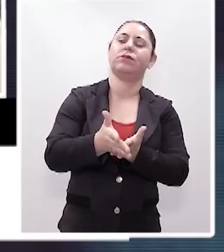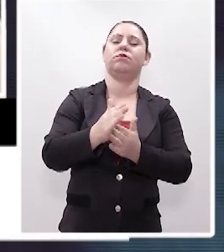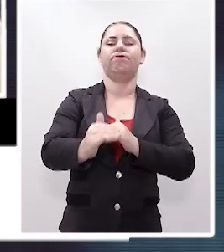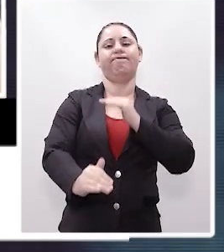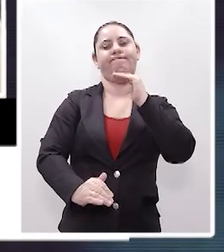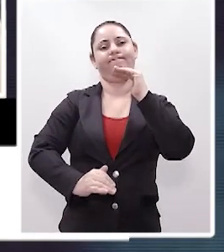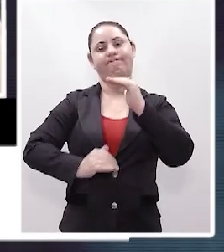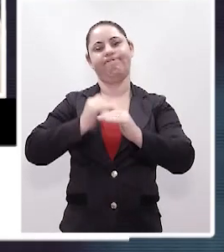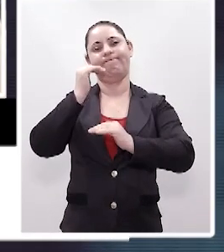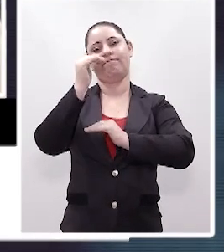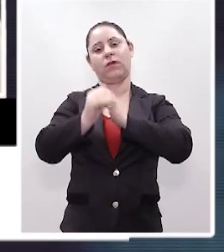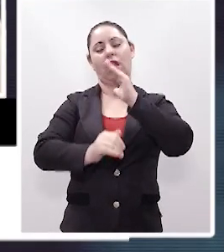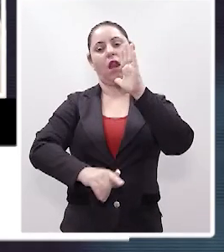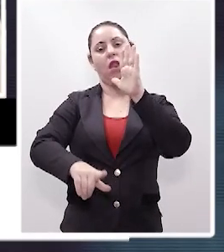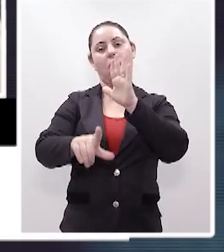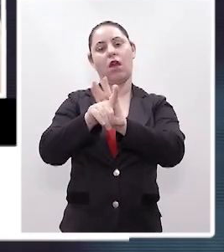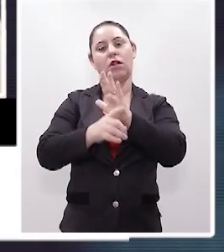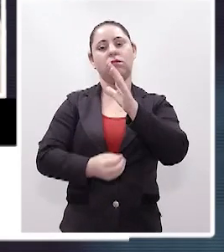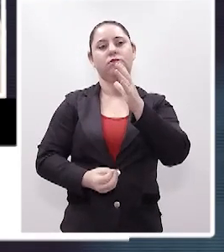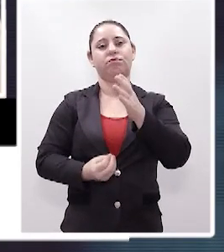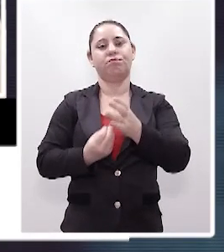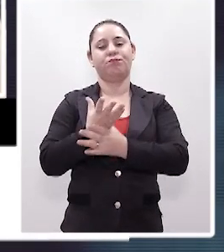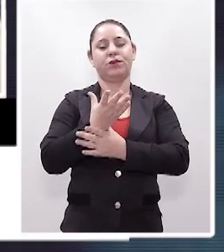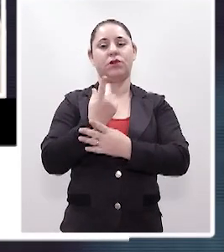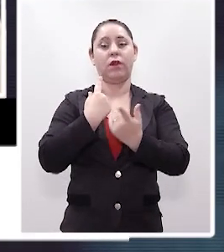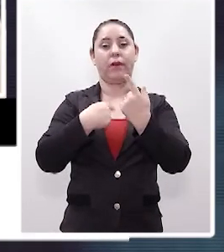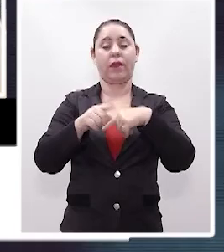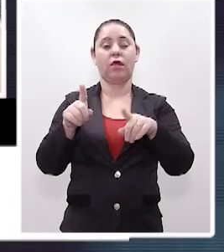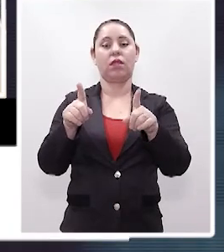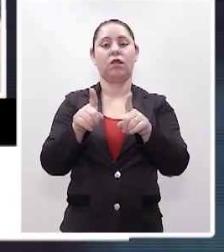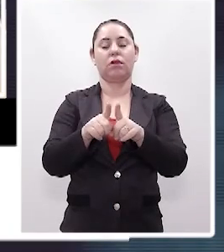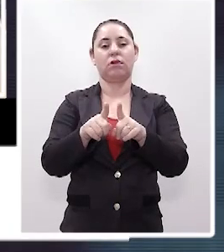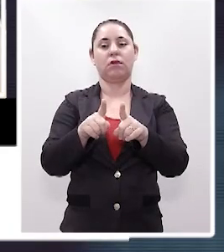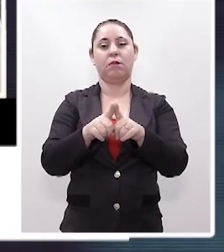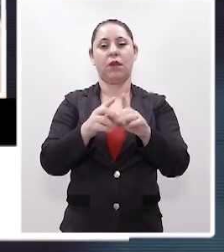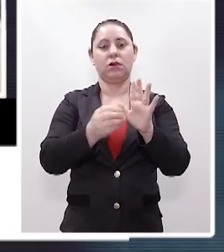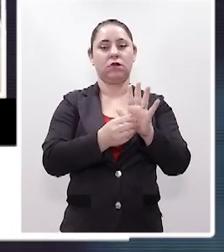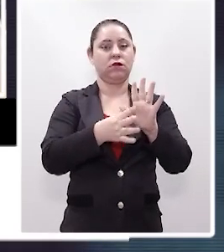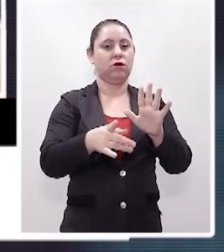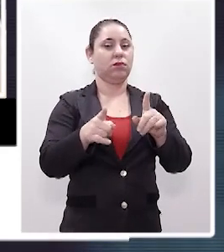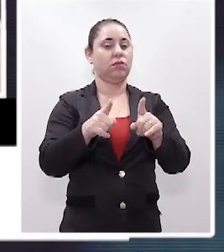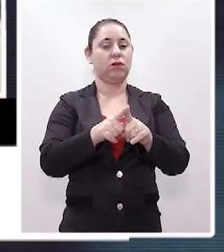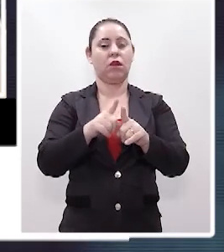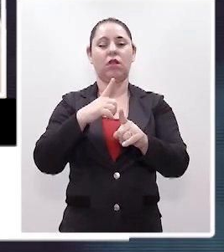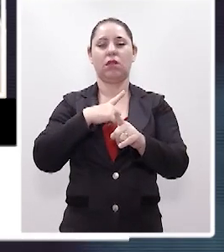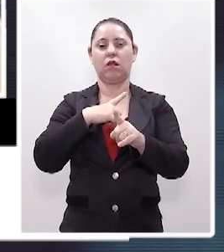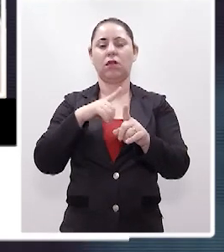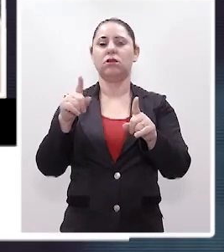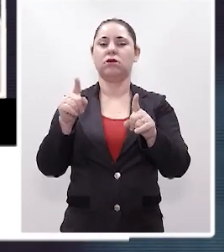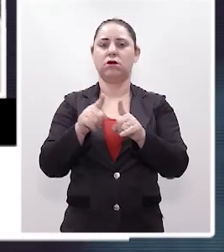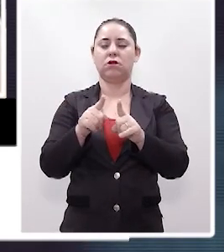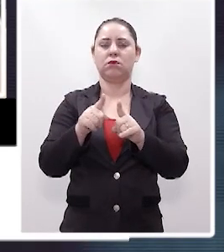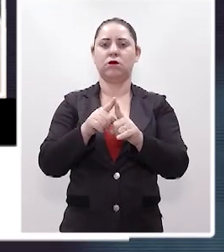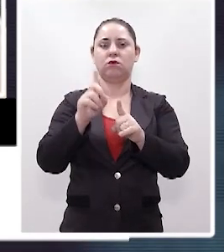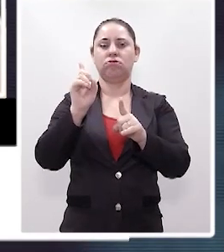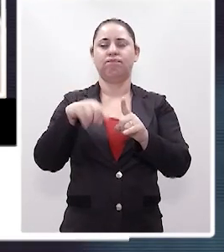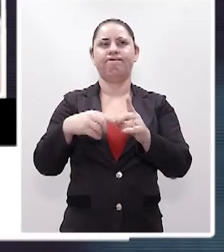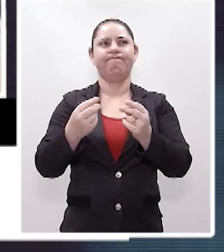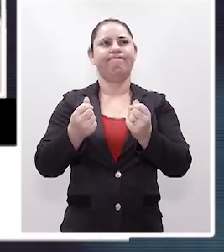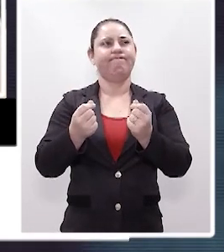isso, né? Por meio das leis que aqui são aprovadas, são apresentadas, indicações. Temos até